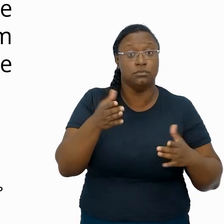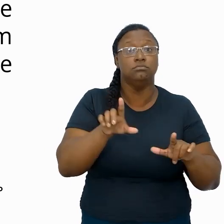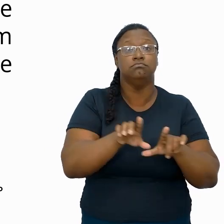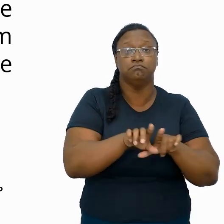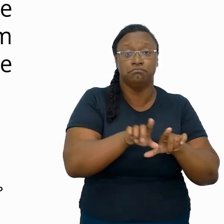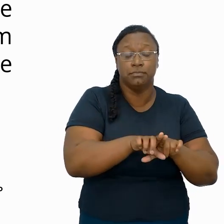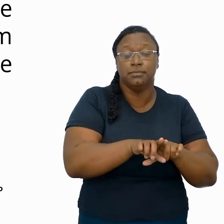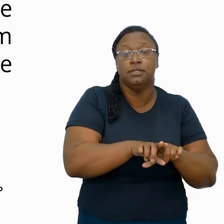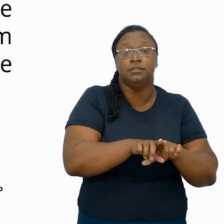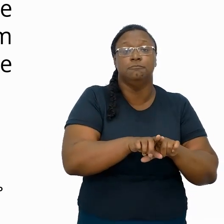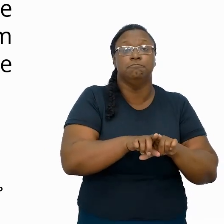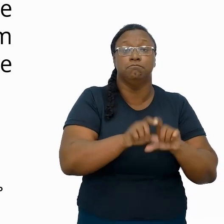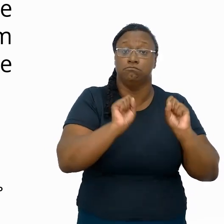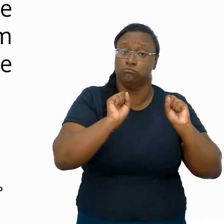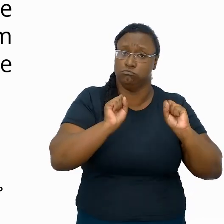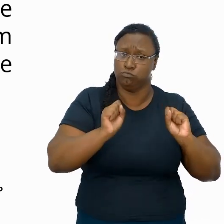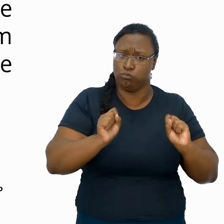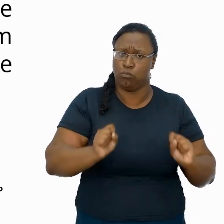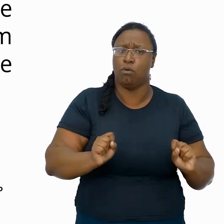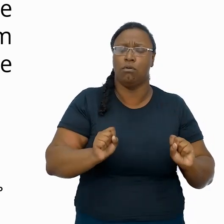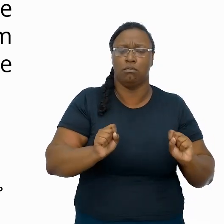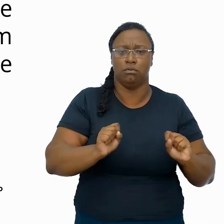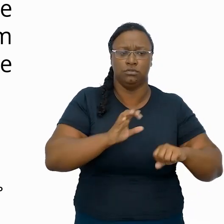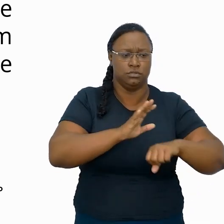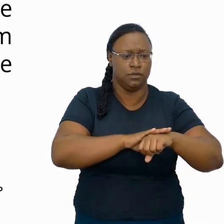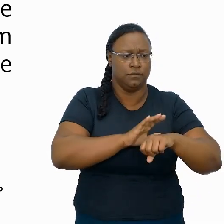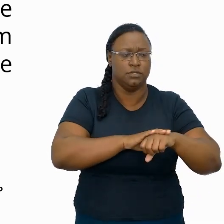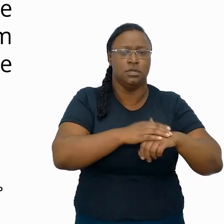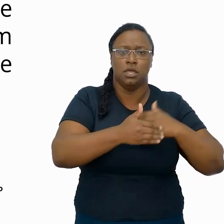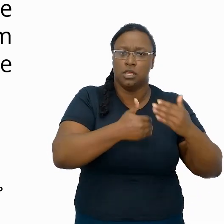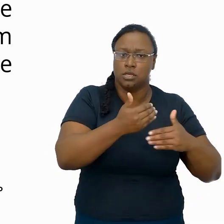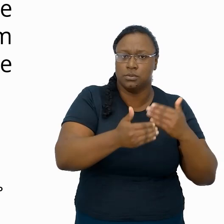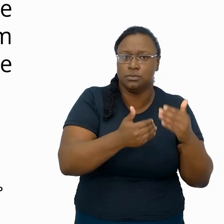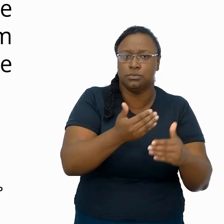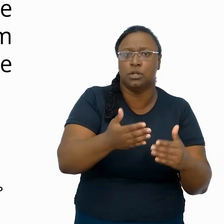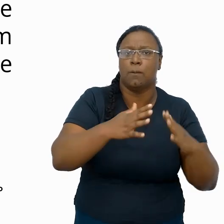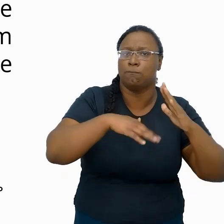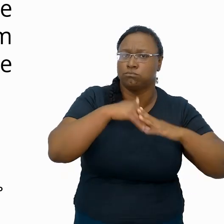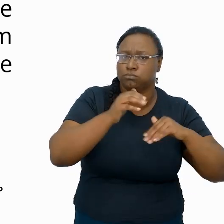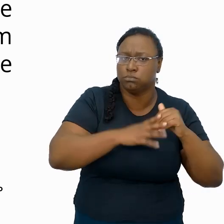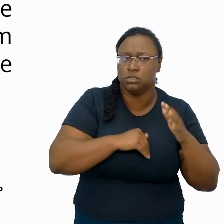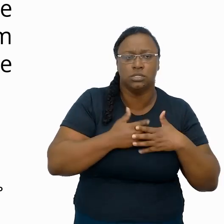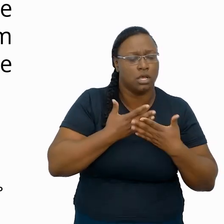autonomia ao fazer alterações de acordo com suas possibilidades.